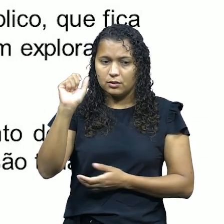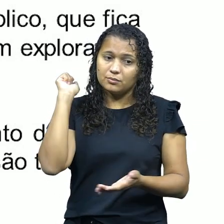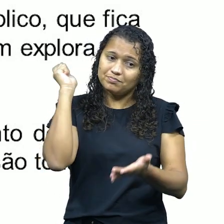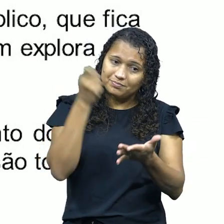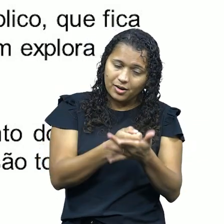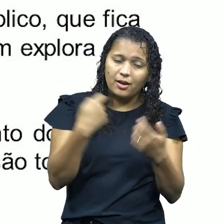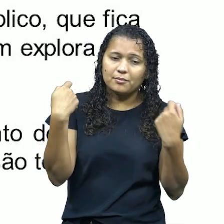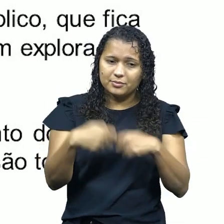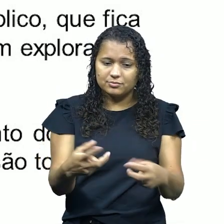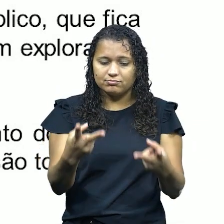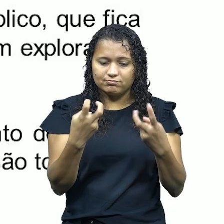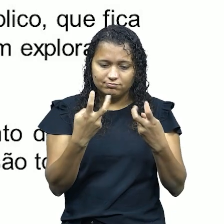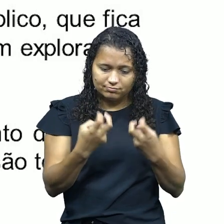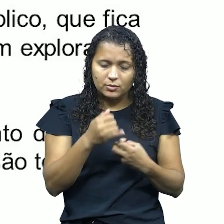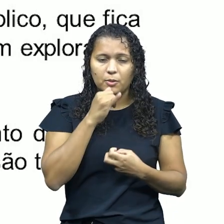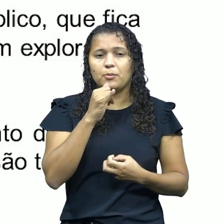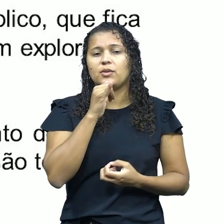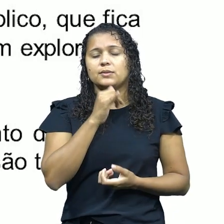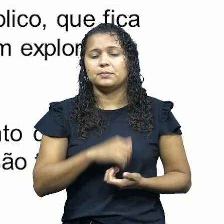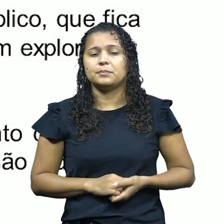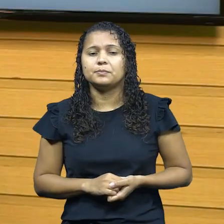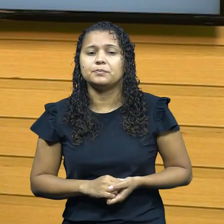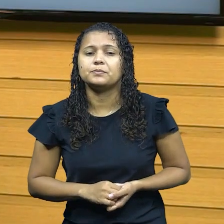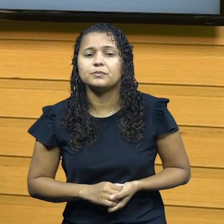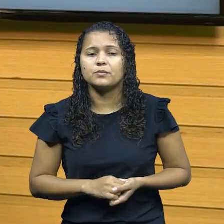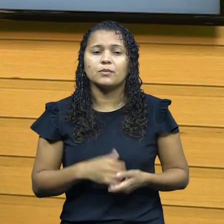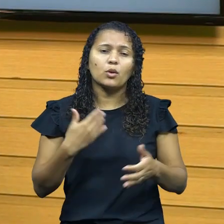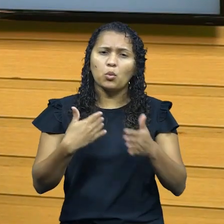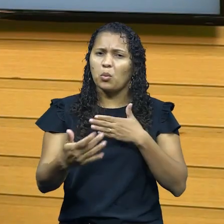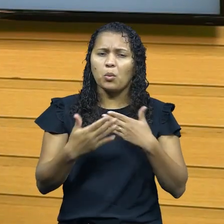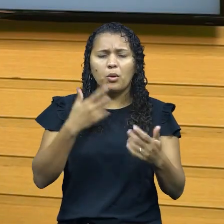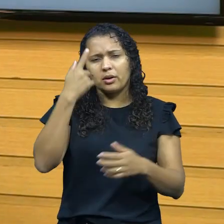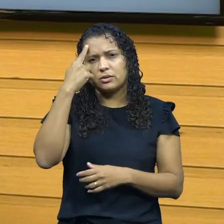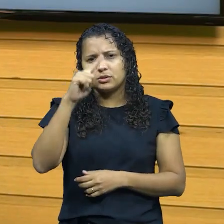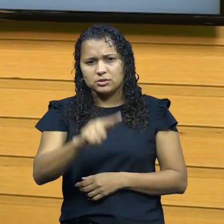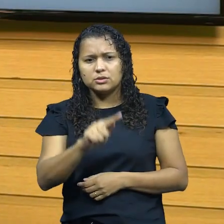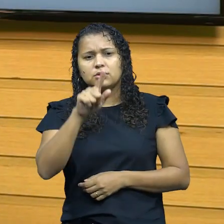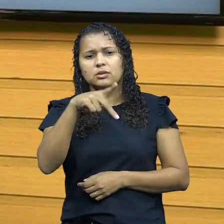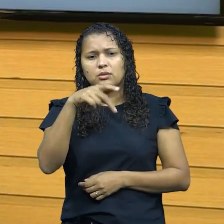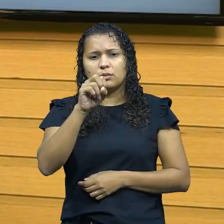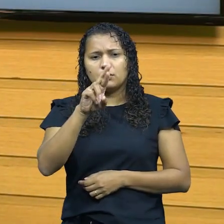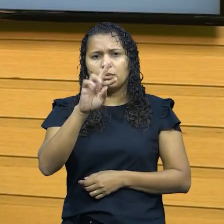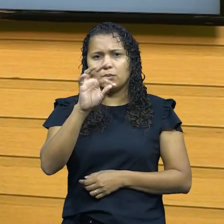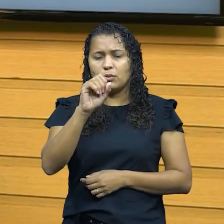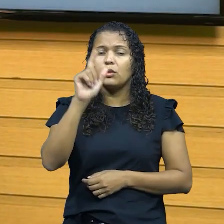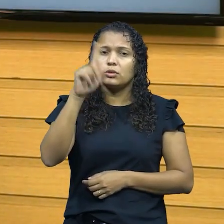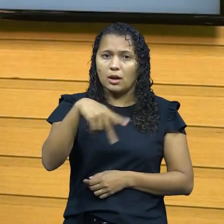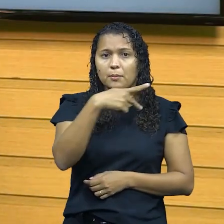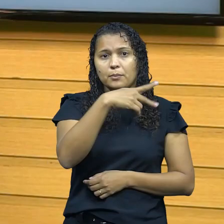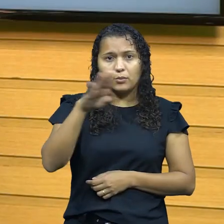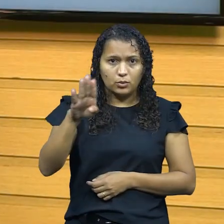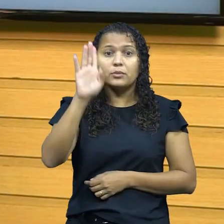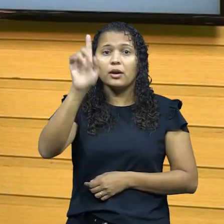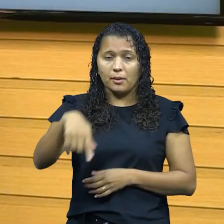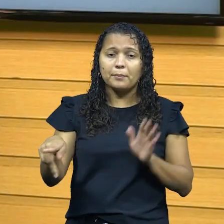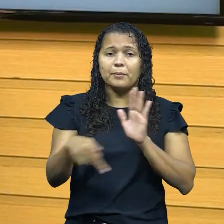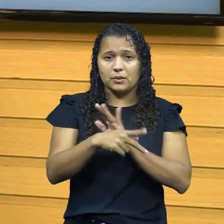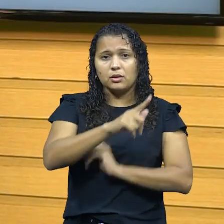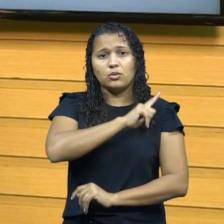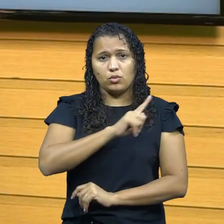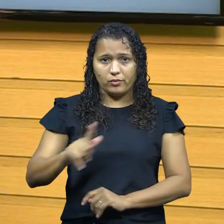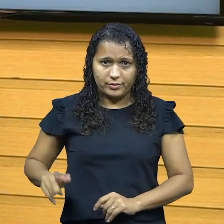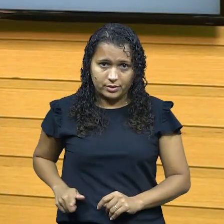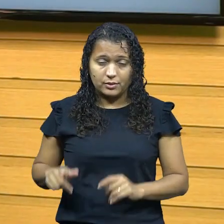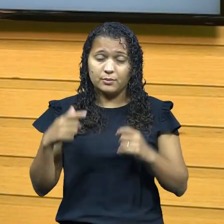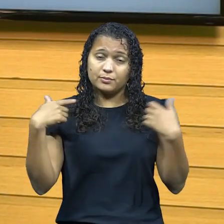para poder explorar o porto. Ou seja, toda a gestão deste porto ela é pública, ela é do governo.